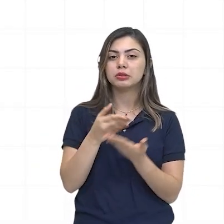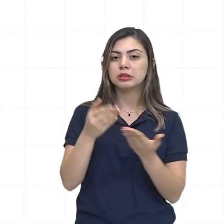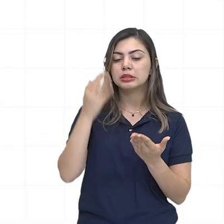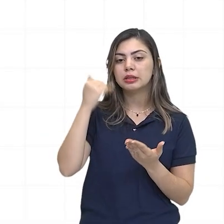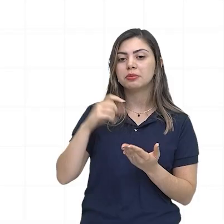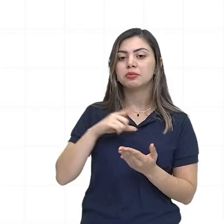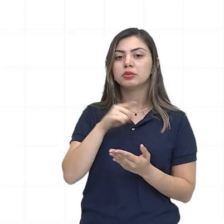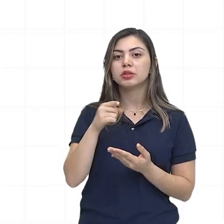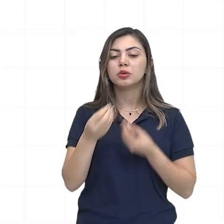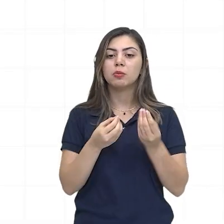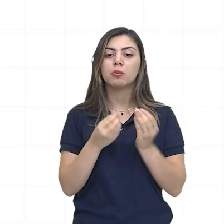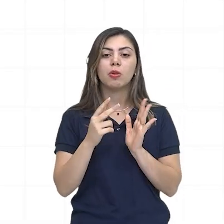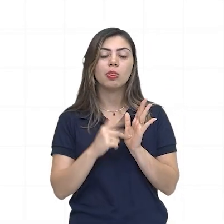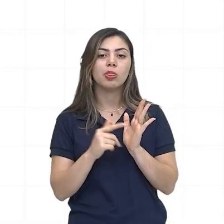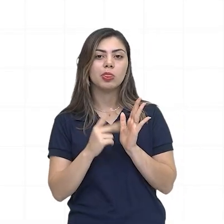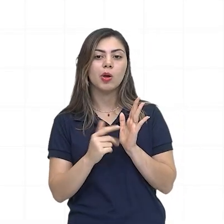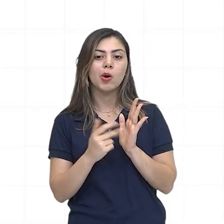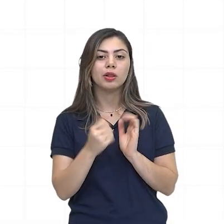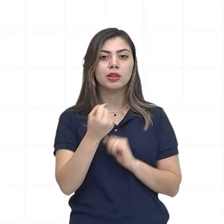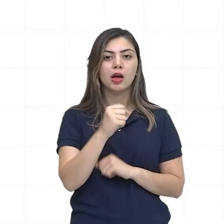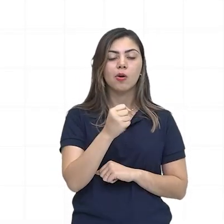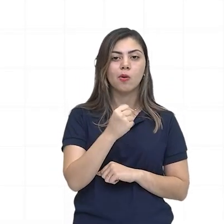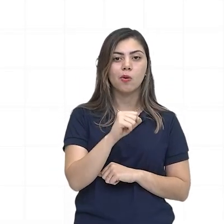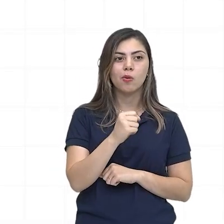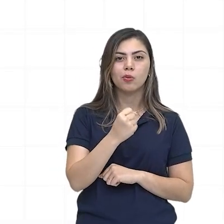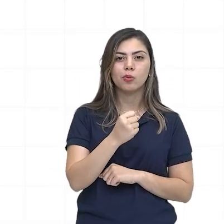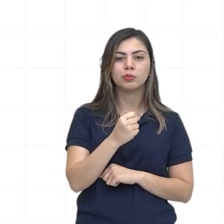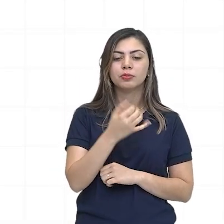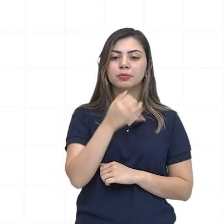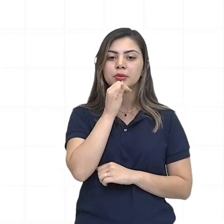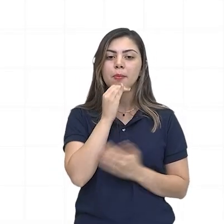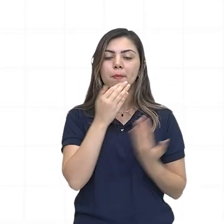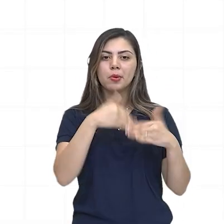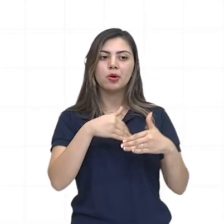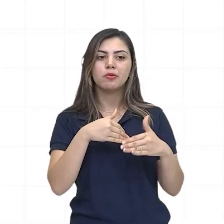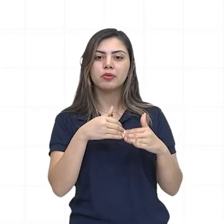10, quanto você ganhou?